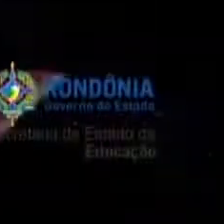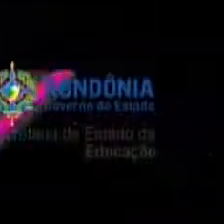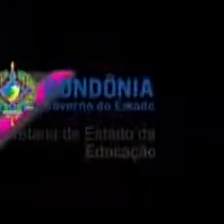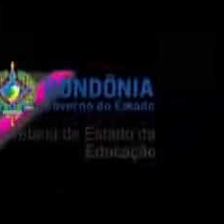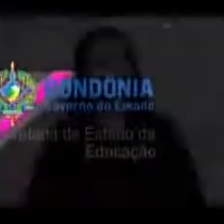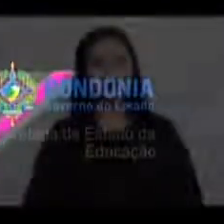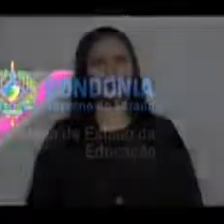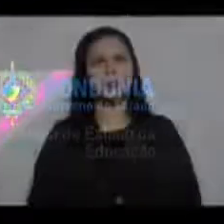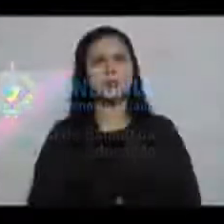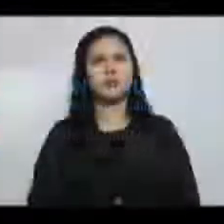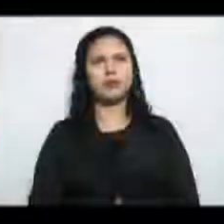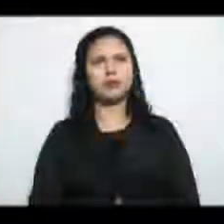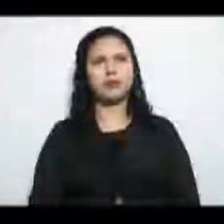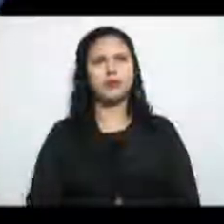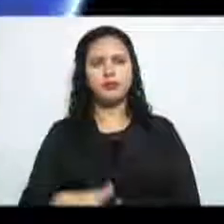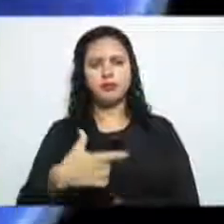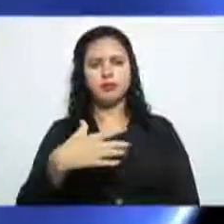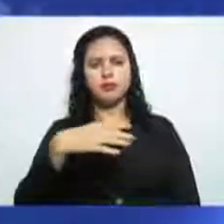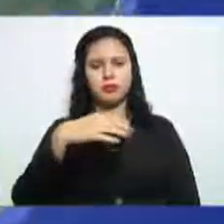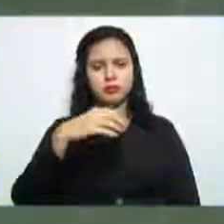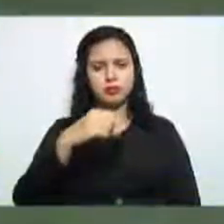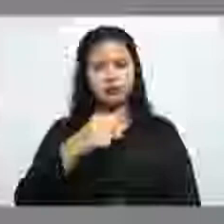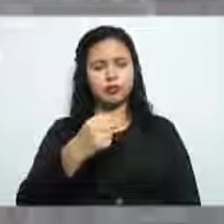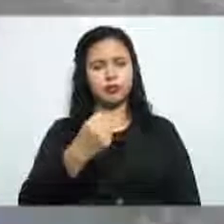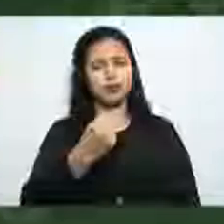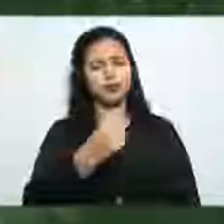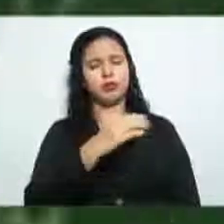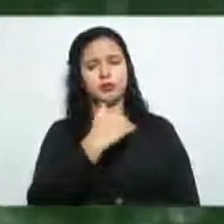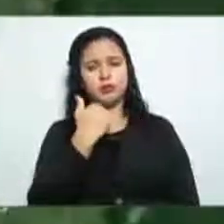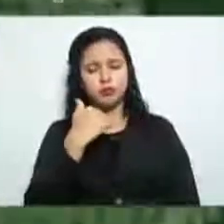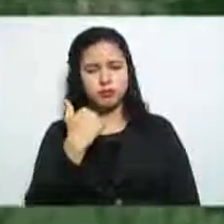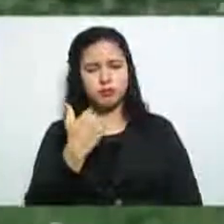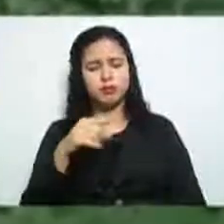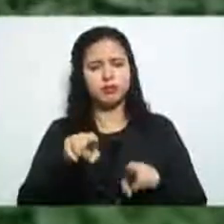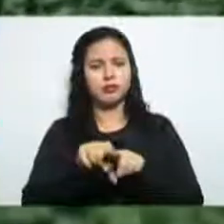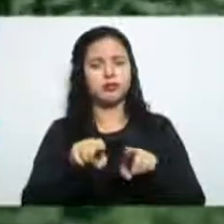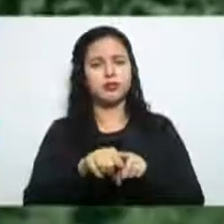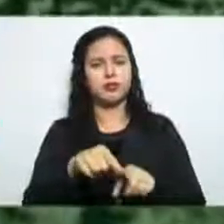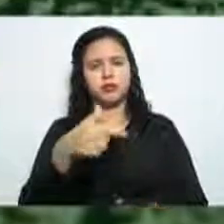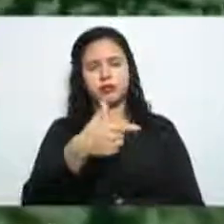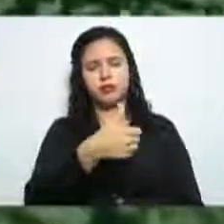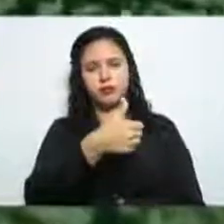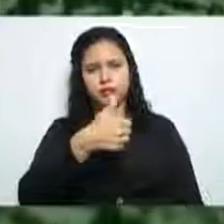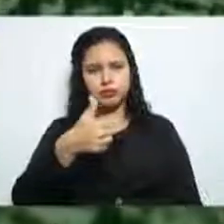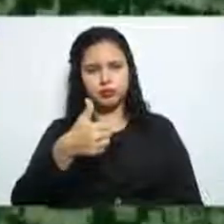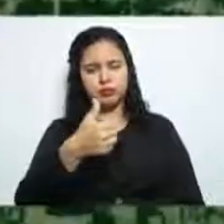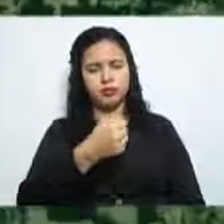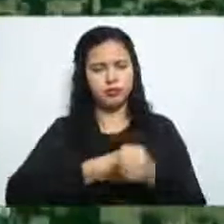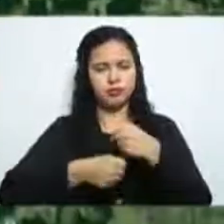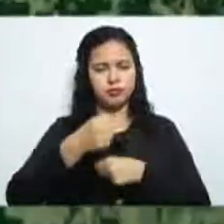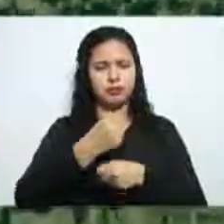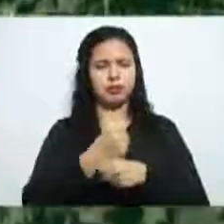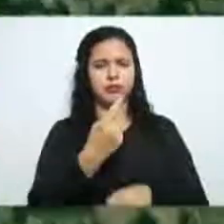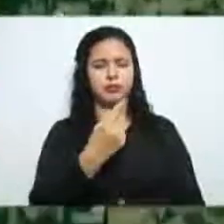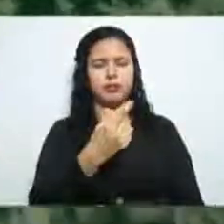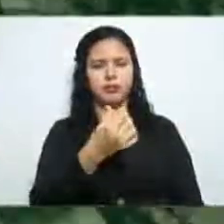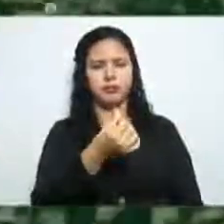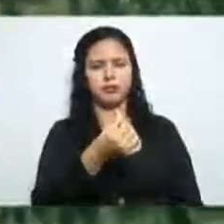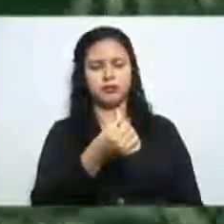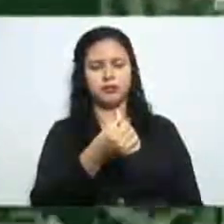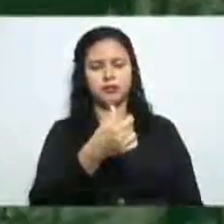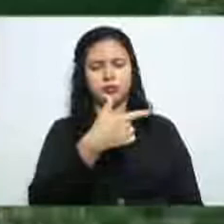20 assassinatos em 2015, 21 em 2016 e em 2017 já são 15